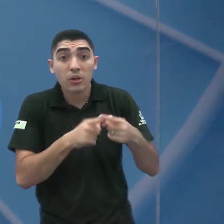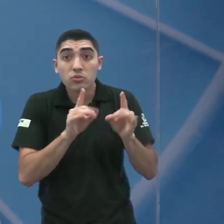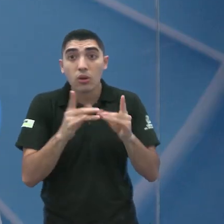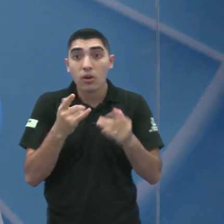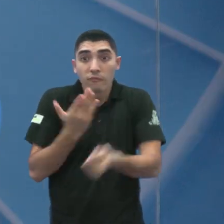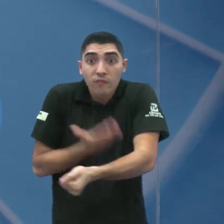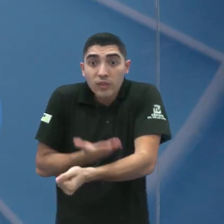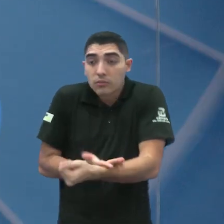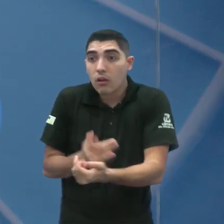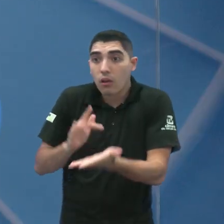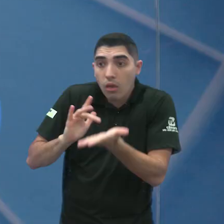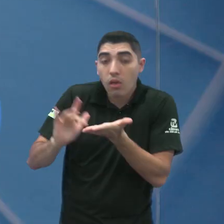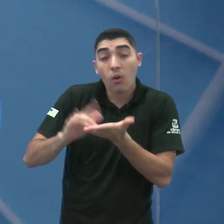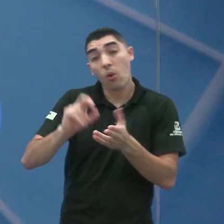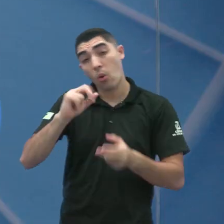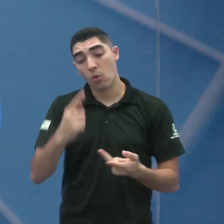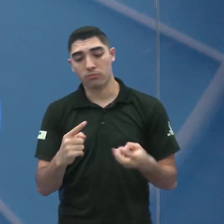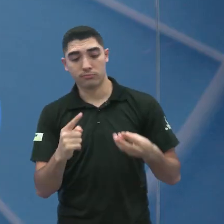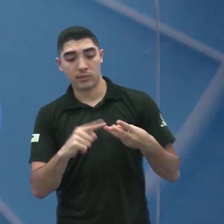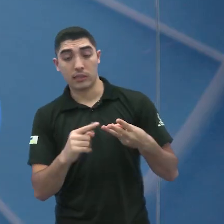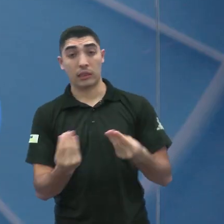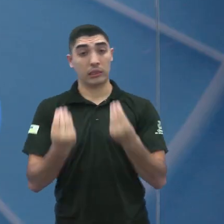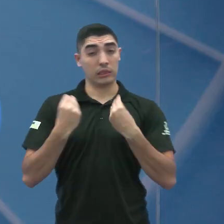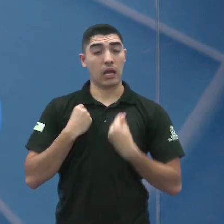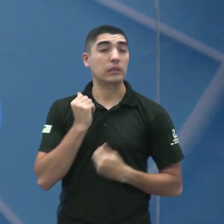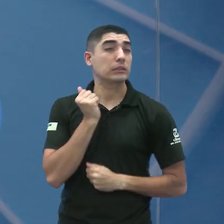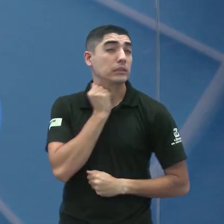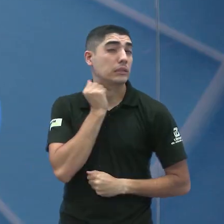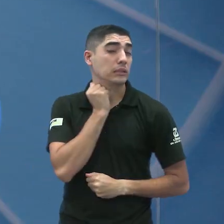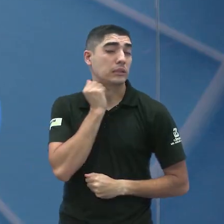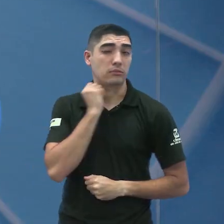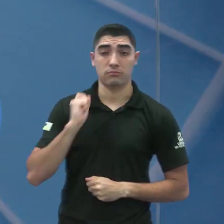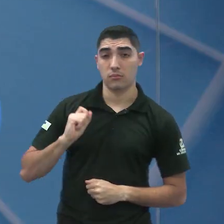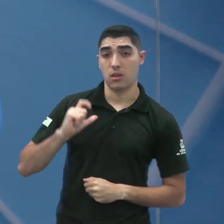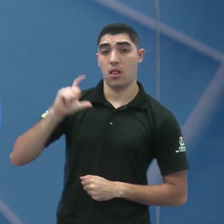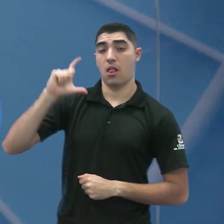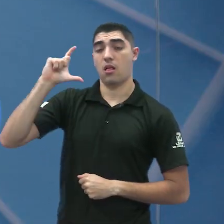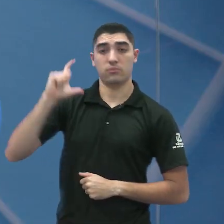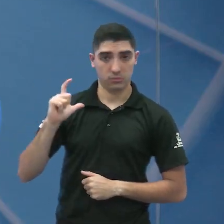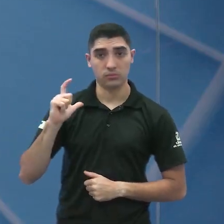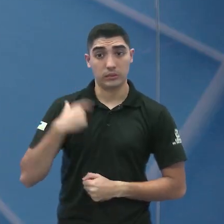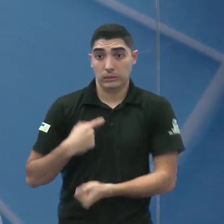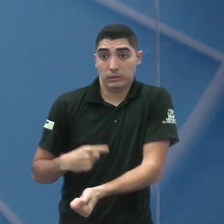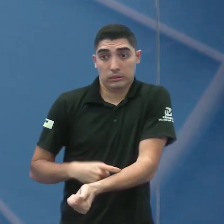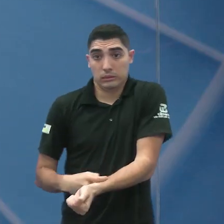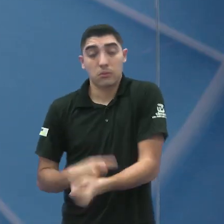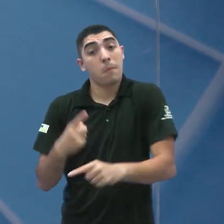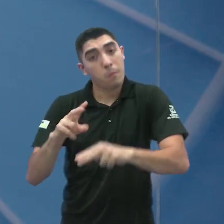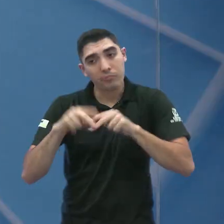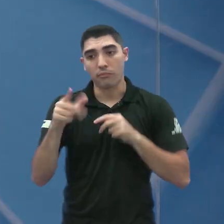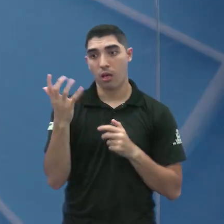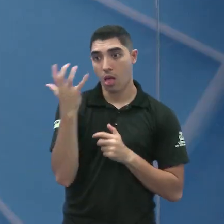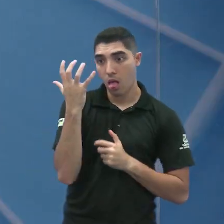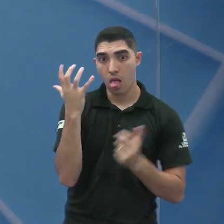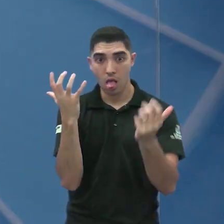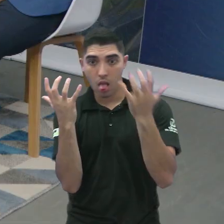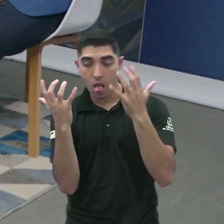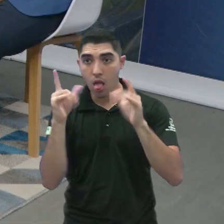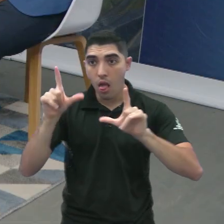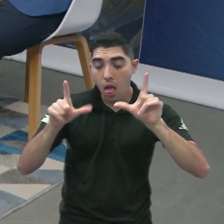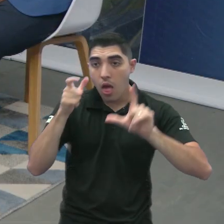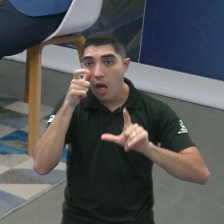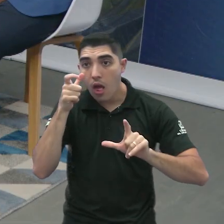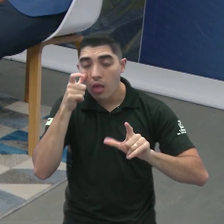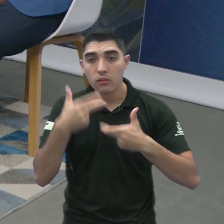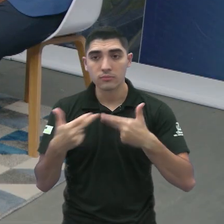ou irritabilidade, Então, muitas questões que vão tendo nessa hiperexposição, Sim.